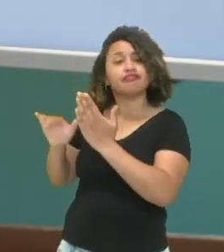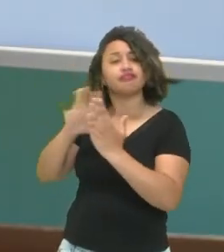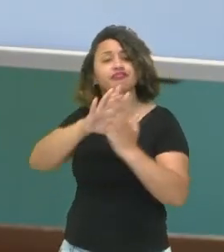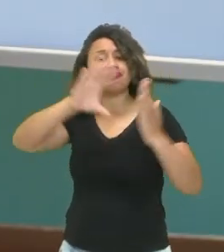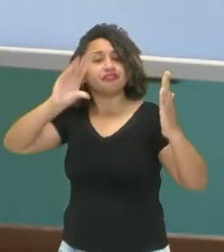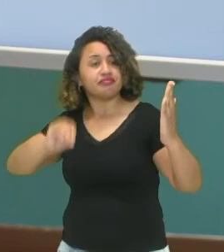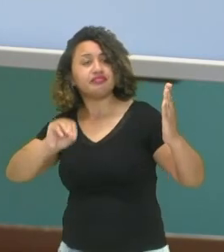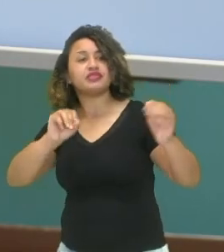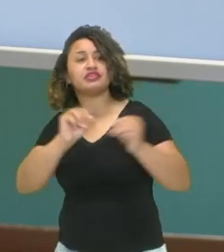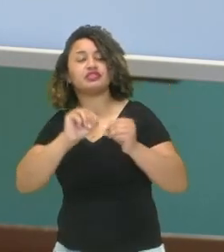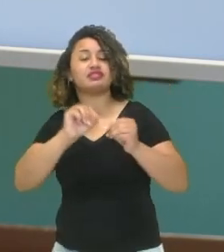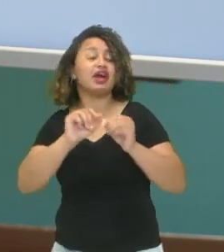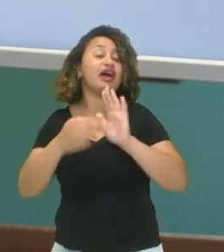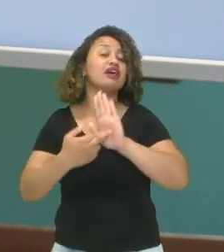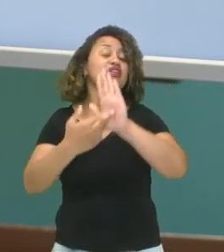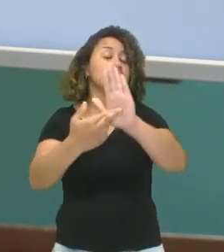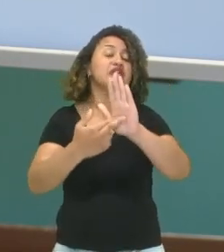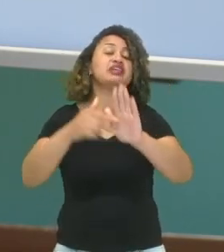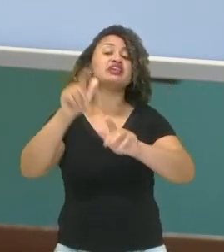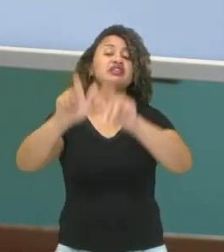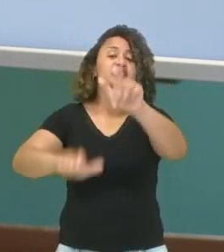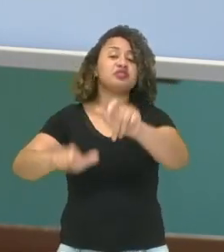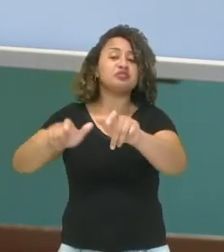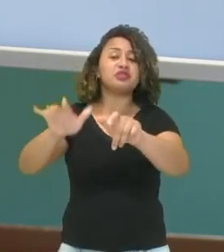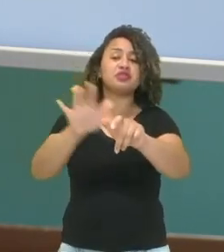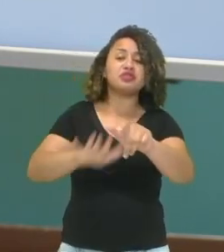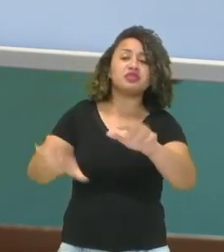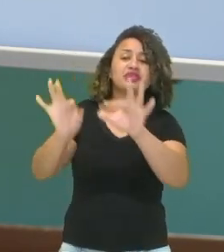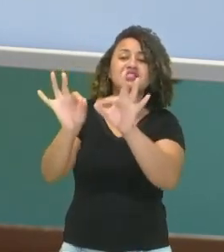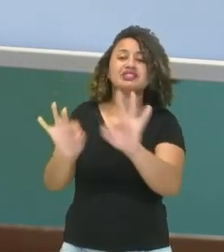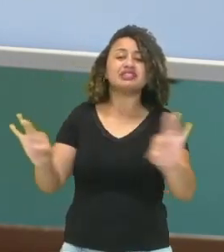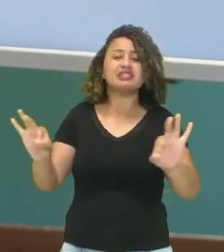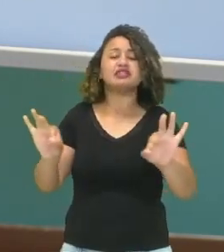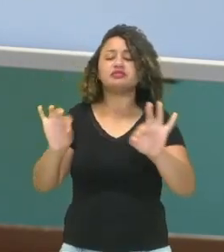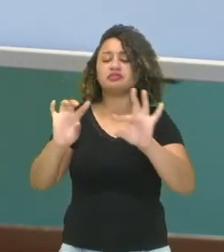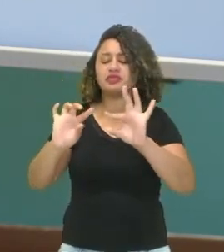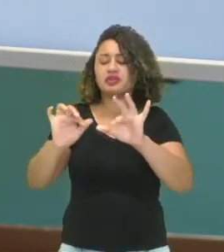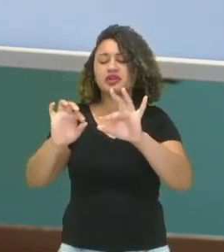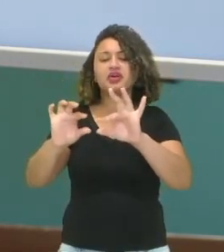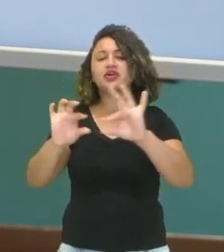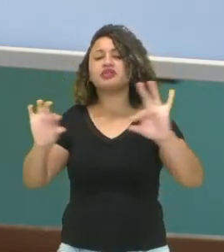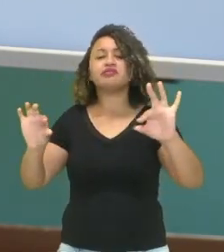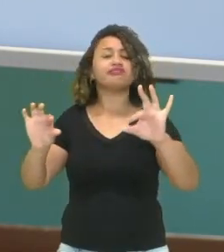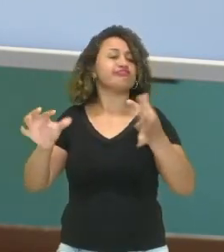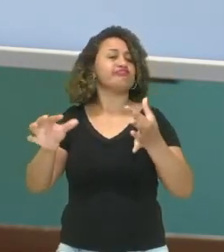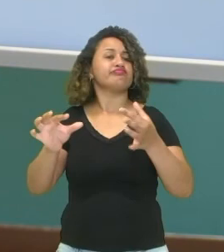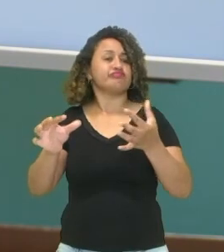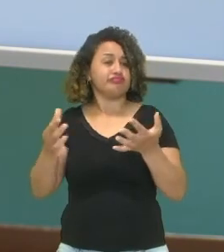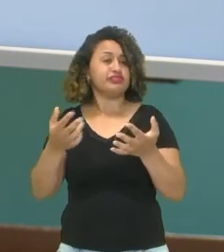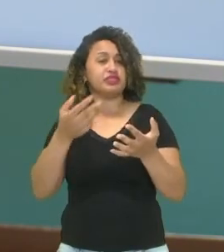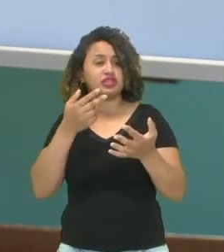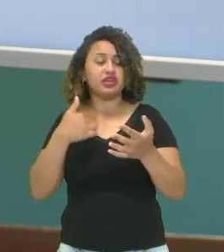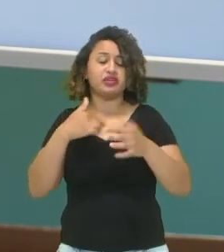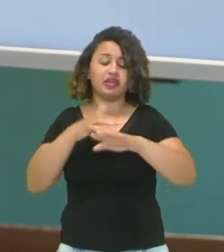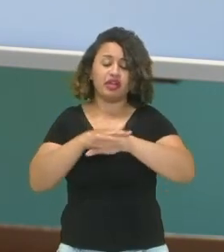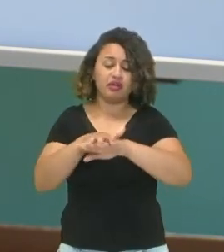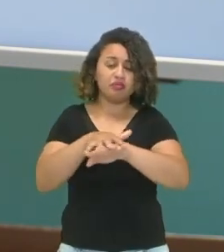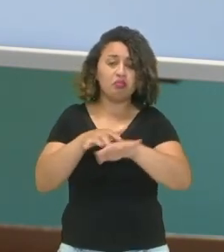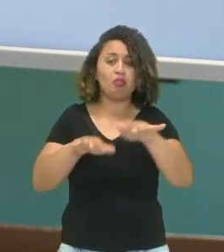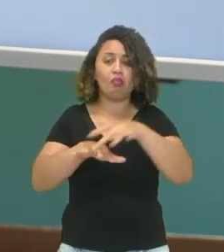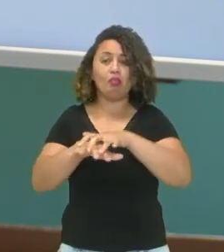o personagem sertanejo, né? Na sua simplicidade, nos seus calos nos pés, descalços ao